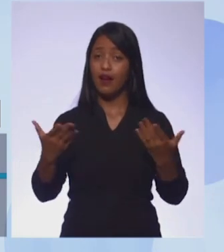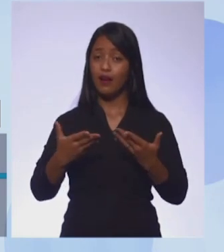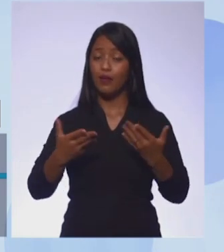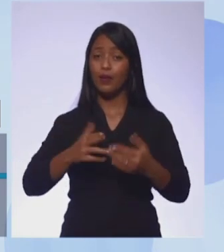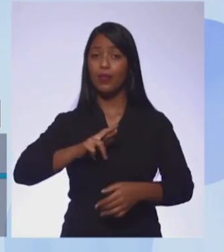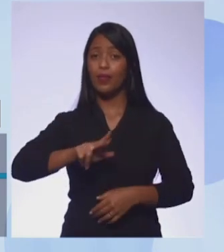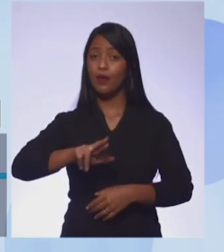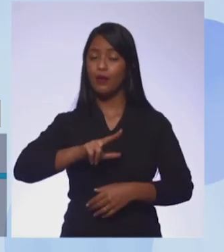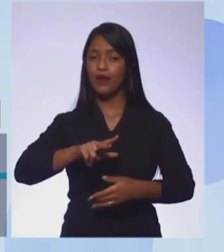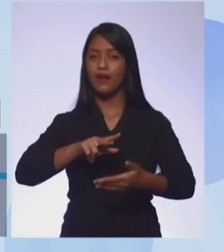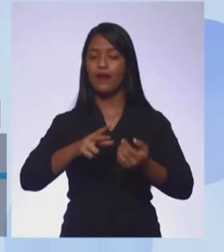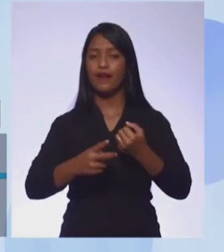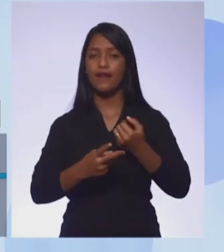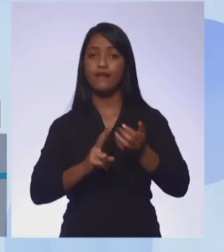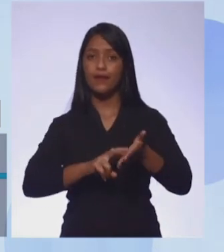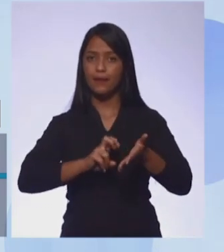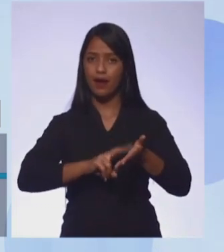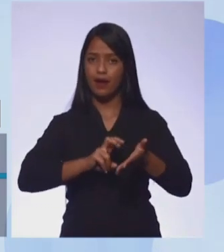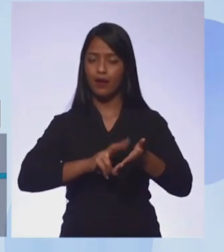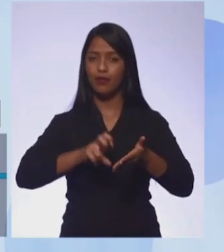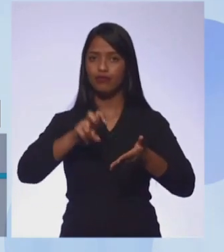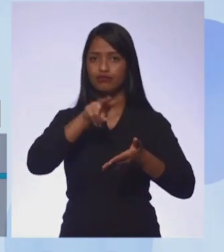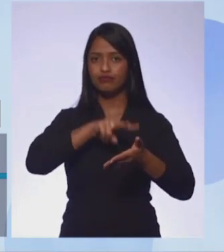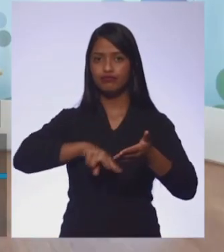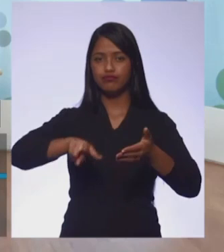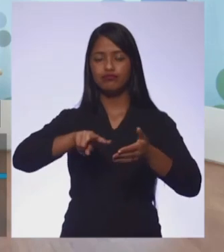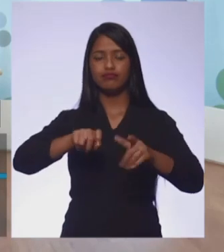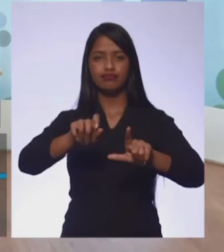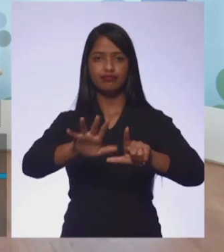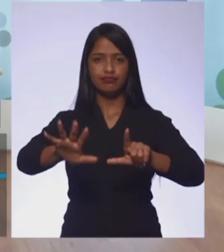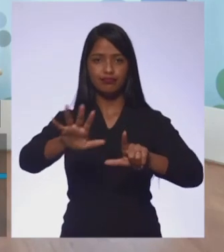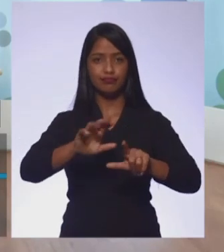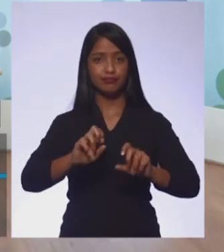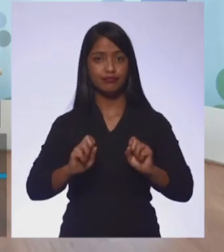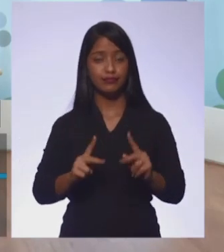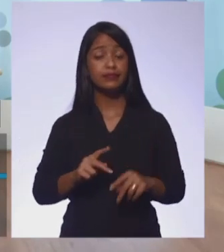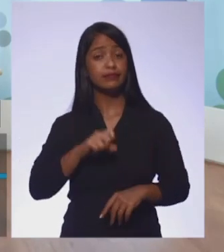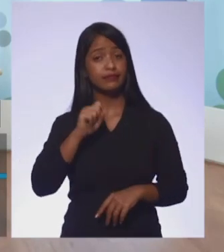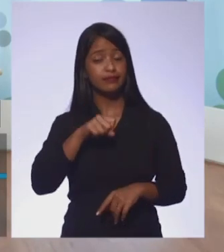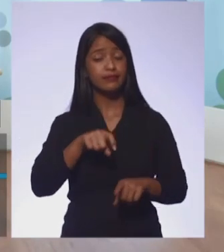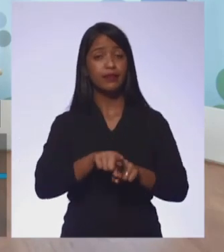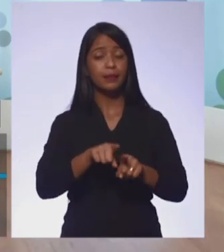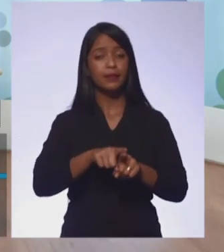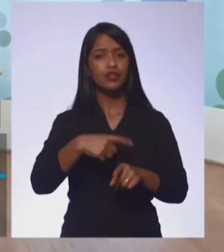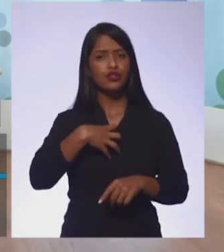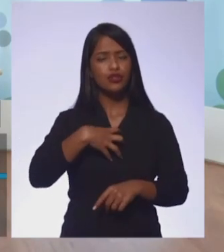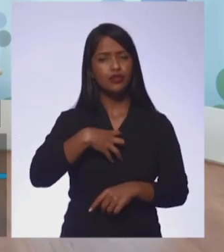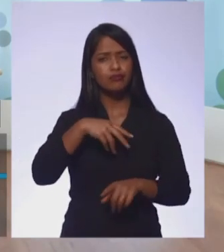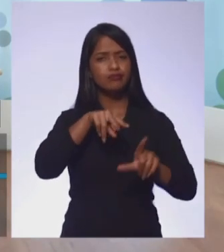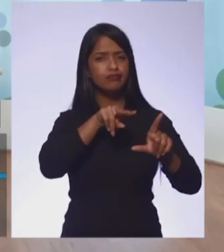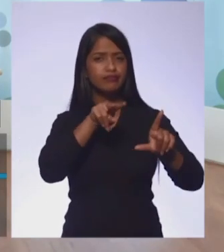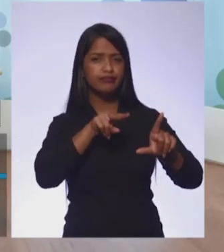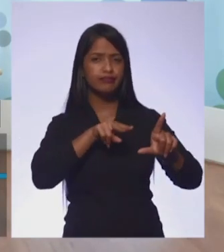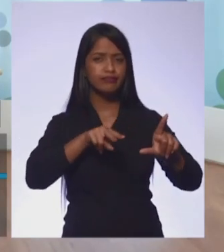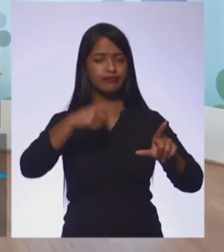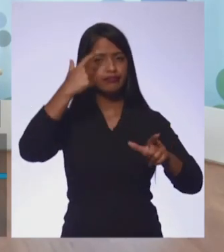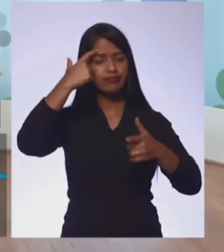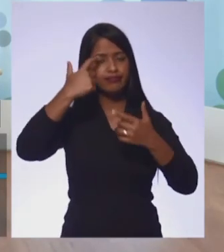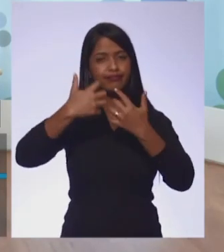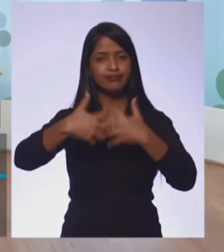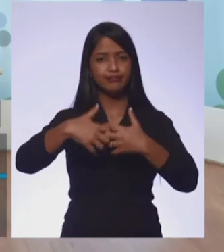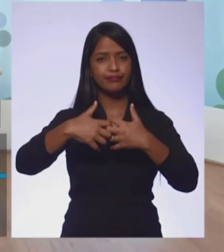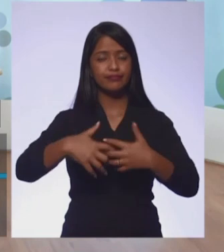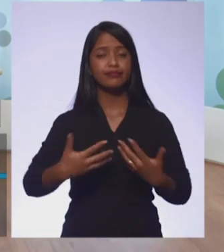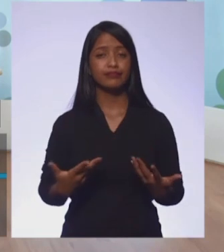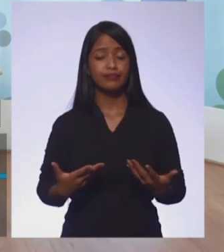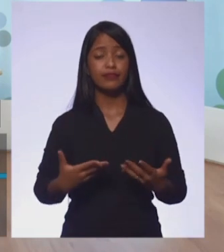lá na frase, e no não verbal nas imagens. E os olhares e a interpretação também, Sim. né? Então, como a intencionalidade aqui também...